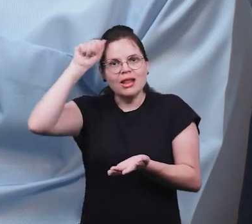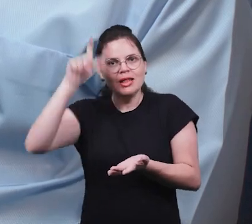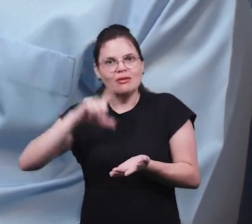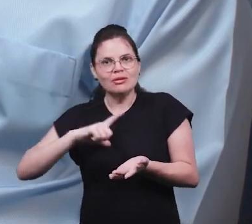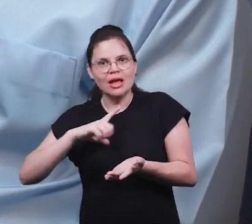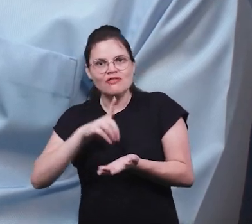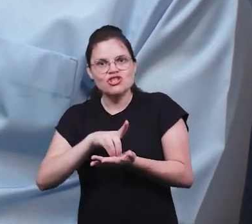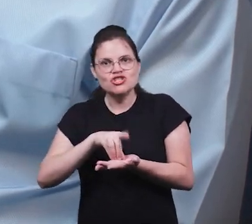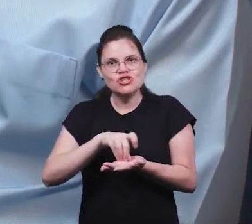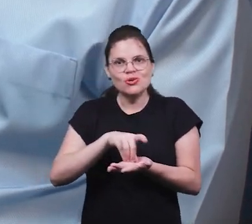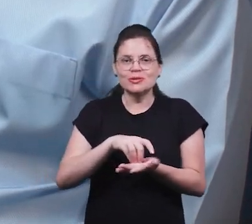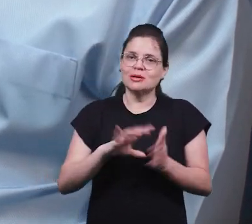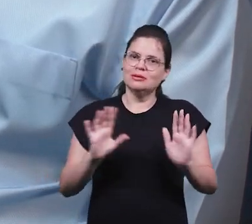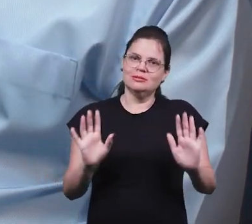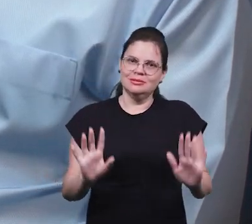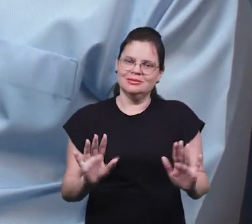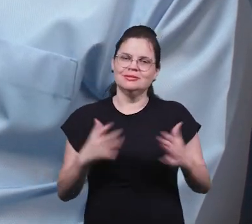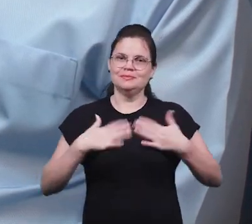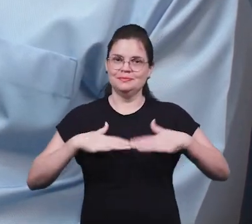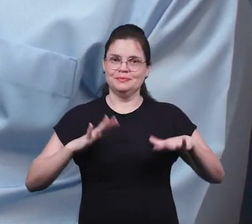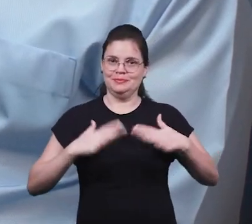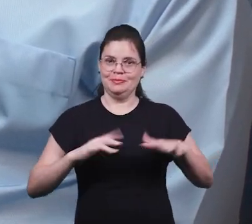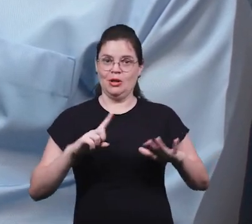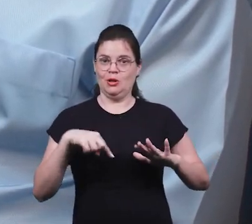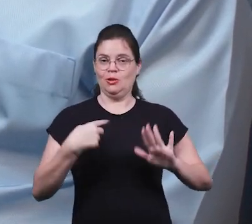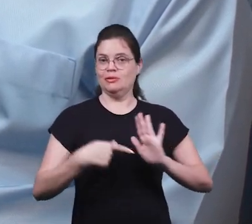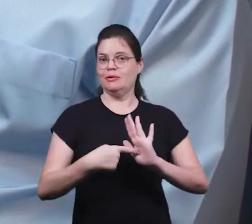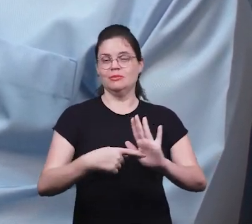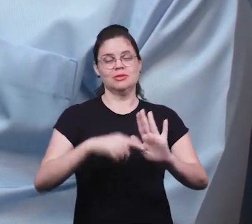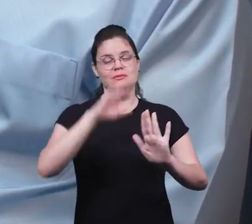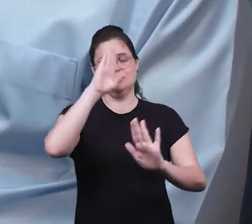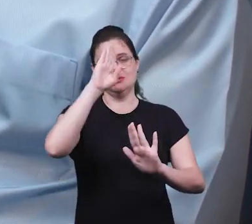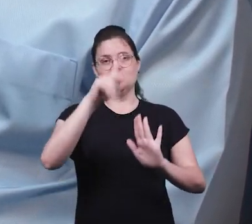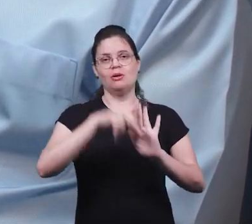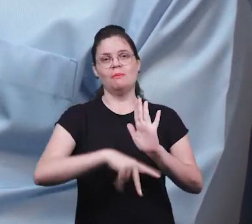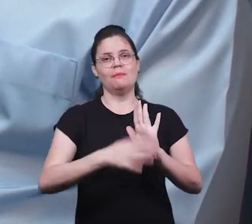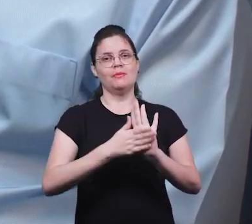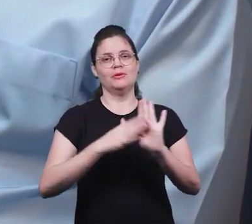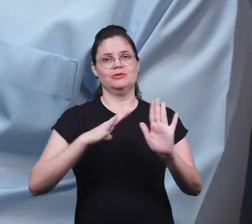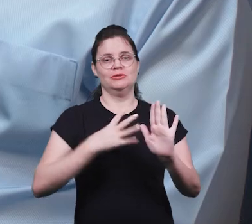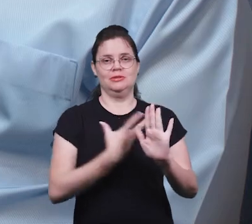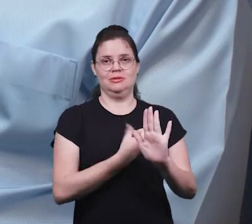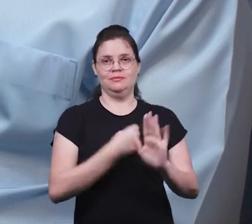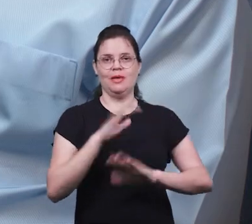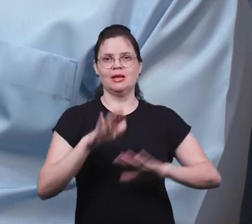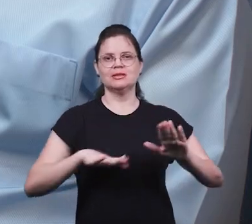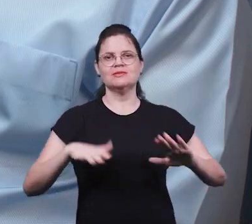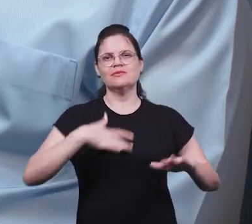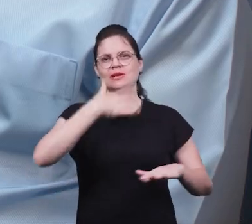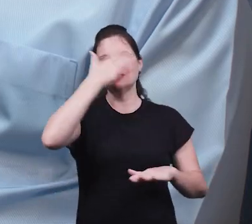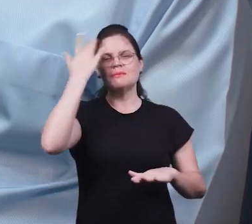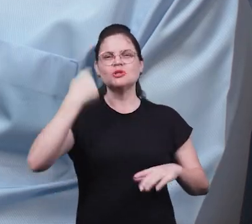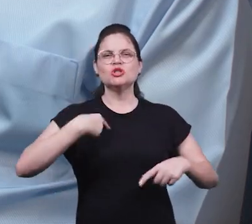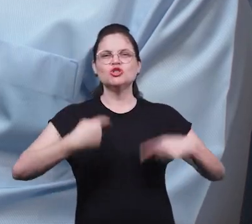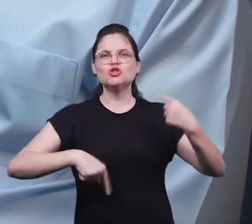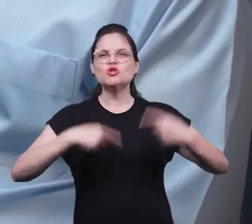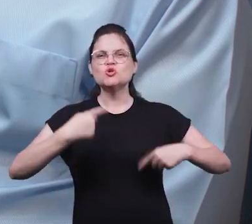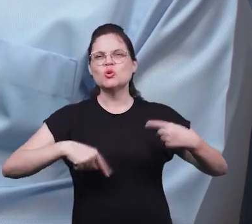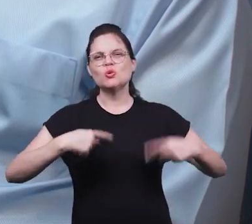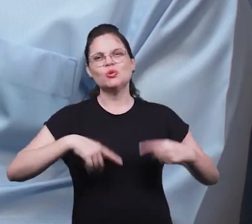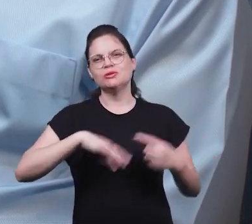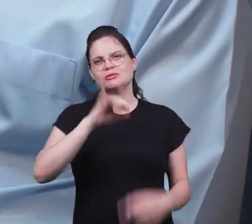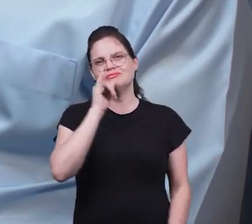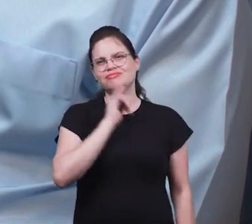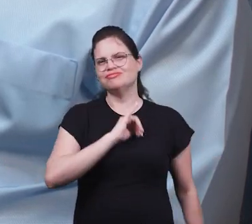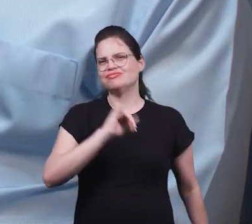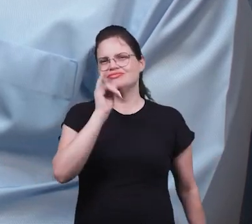que nós estamos tratando aqui é um projeto de salvação. É um tesouro escondido. As pessoas às vezes se perdem em discussões que não faz